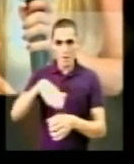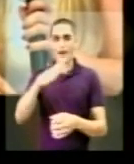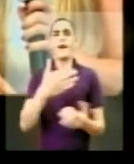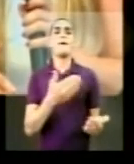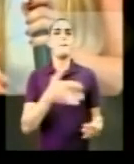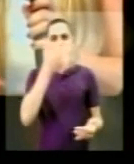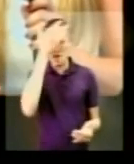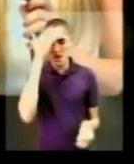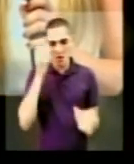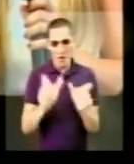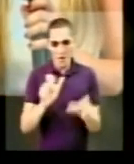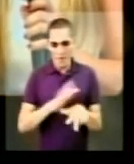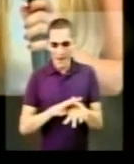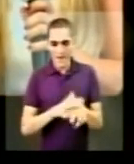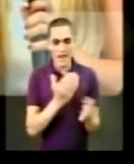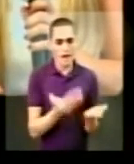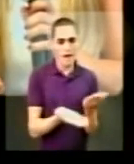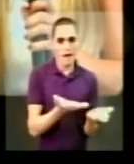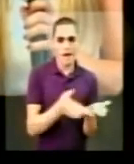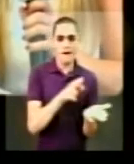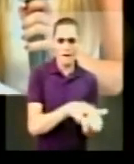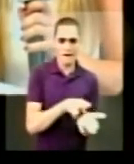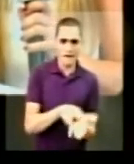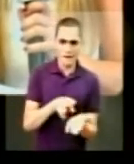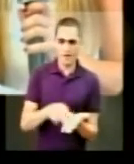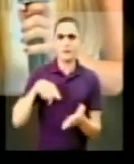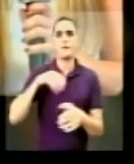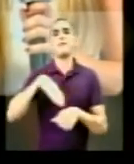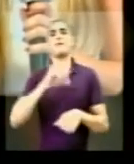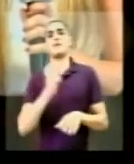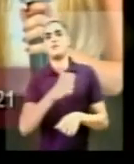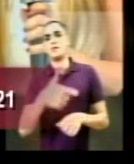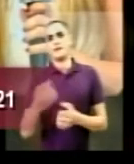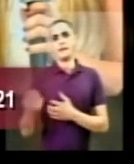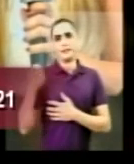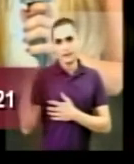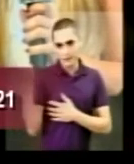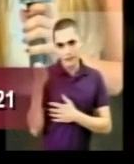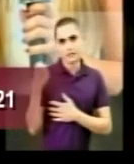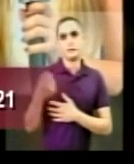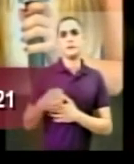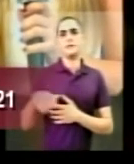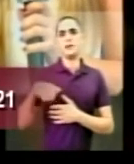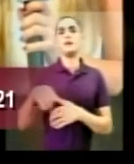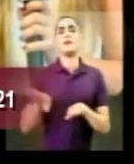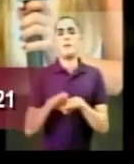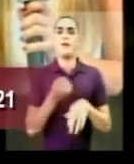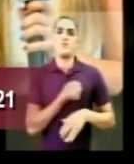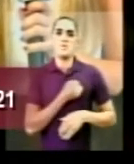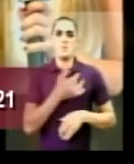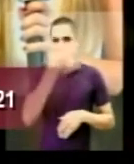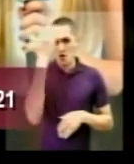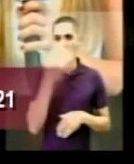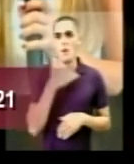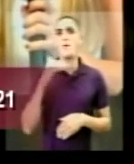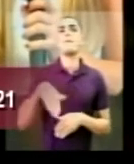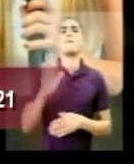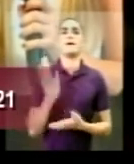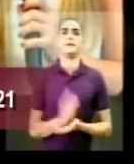mais internações, poderemos ter aí um aumento nos óbitos. Então, ficar muito atento quanto a isso.